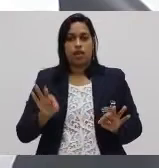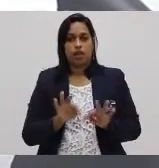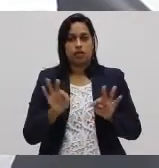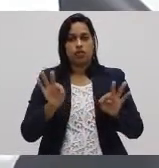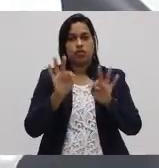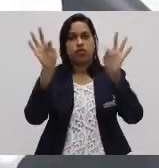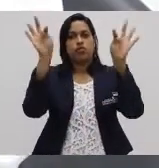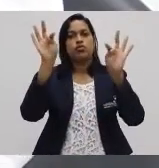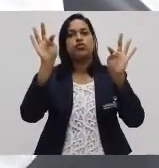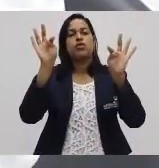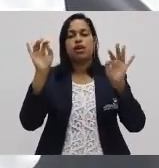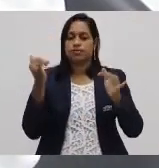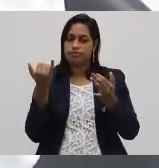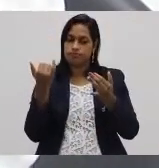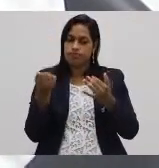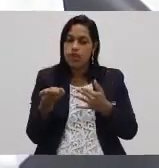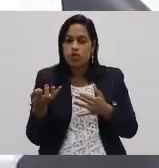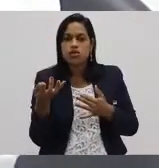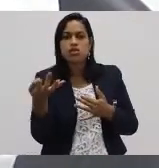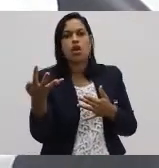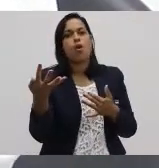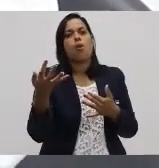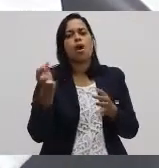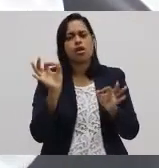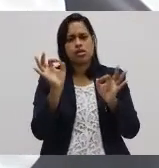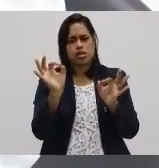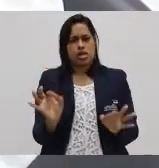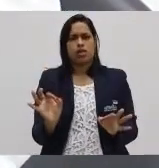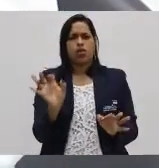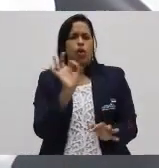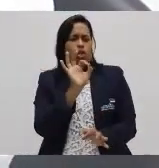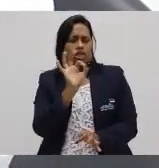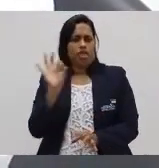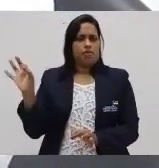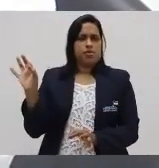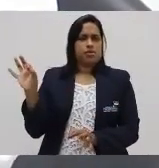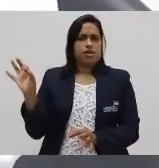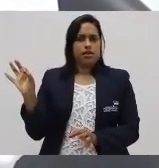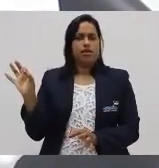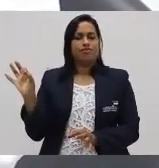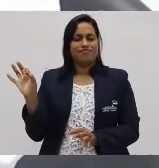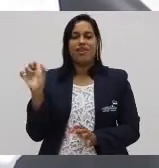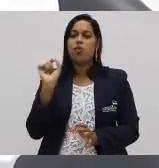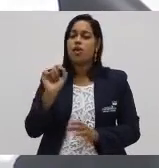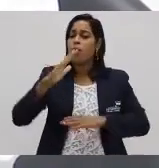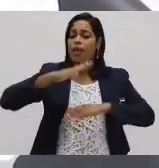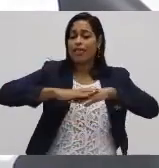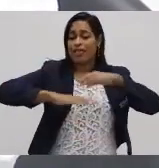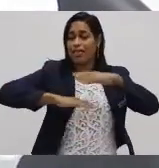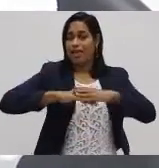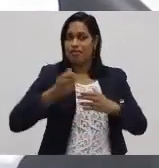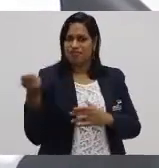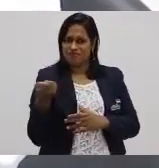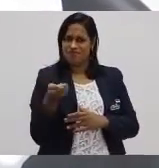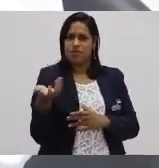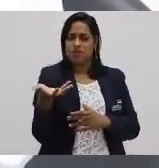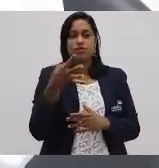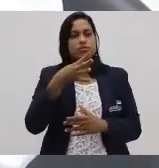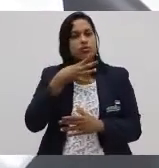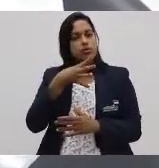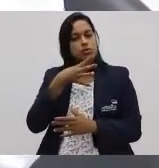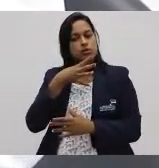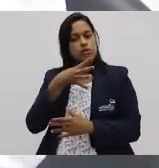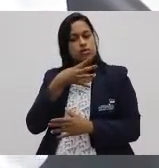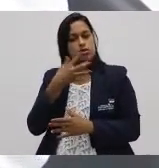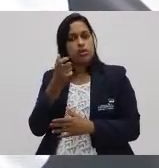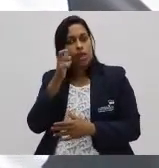de Produção Otimizada. É uma técnica de gestão da produção que vem sendo considerada como um grande interesse,